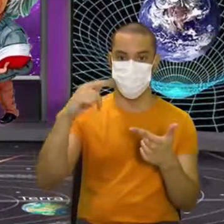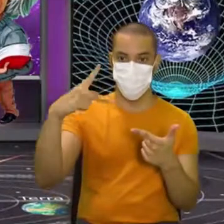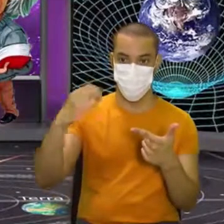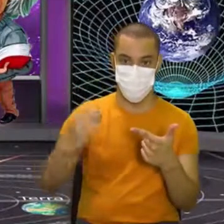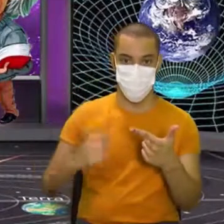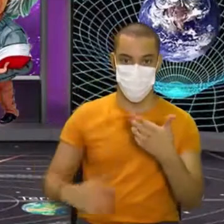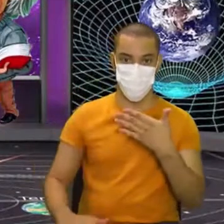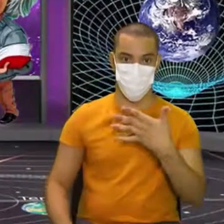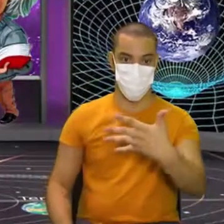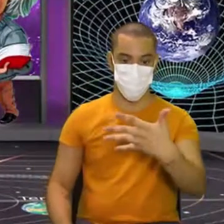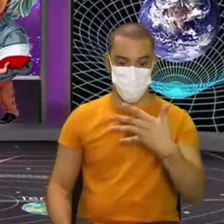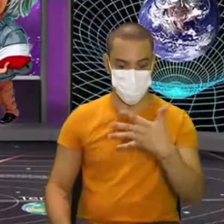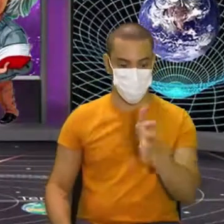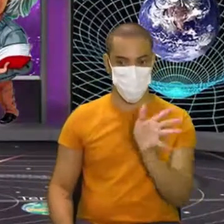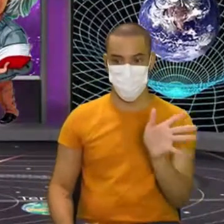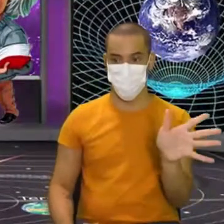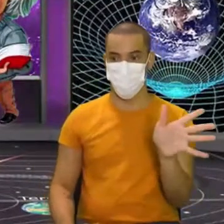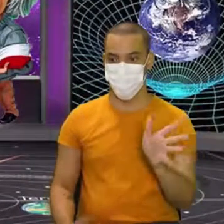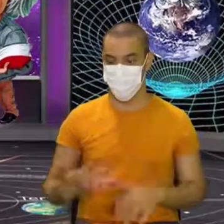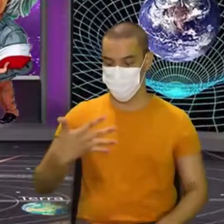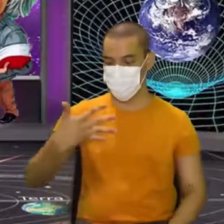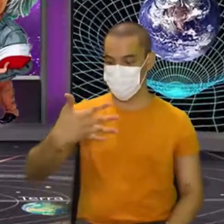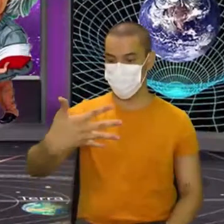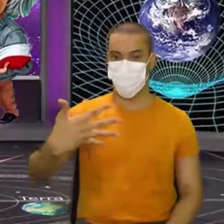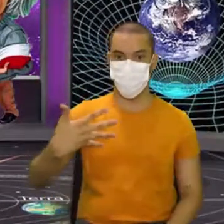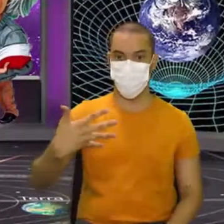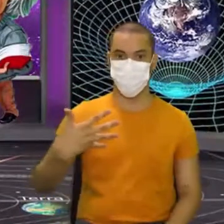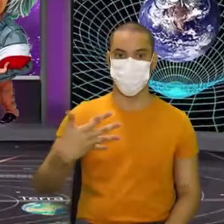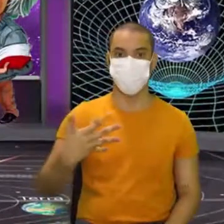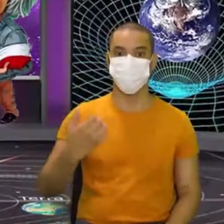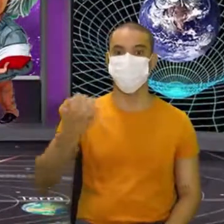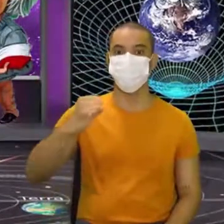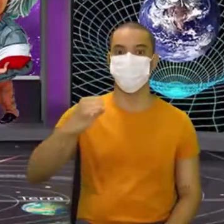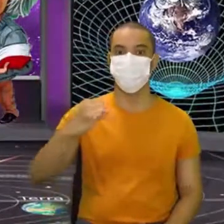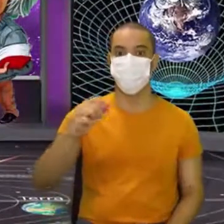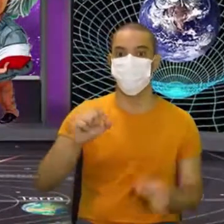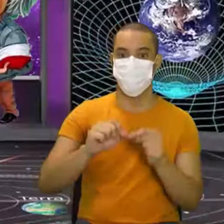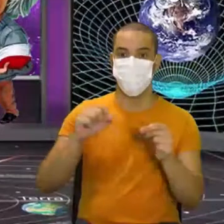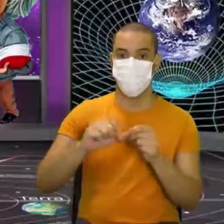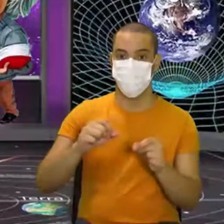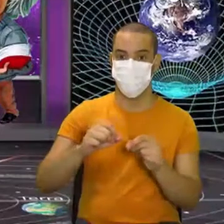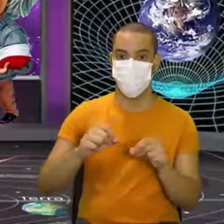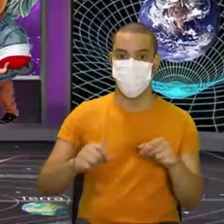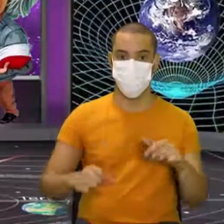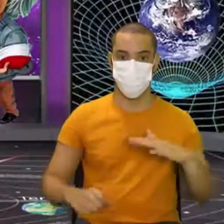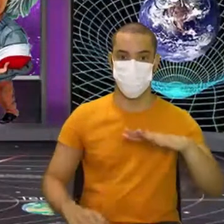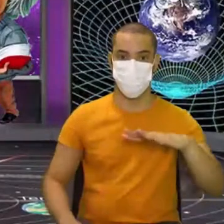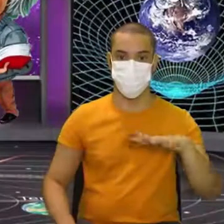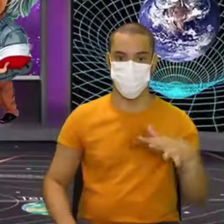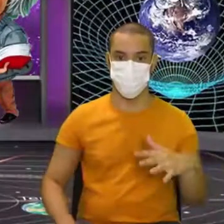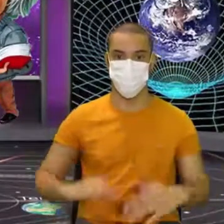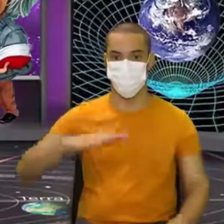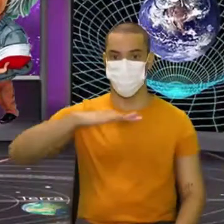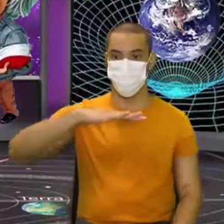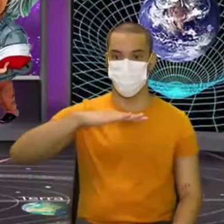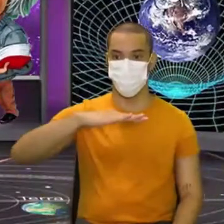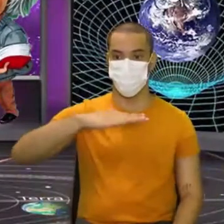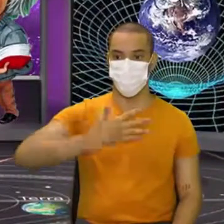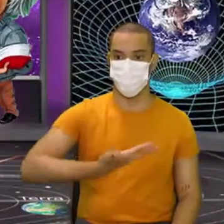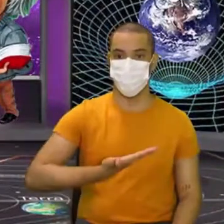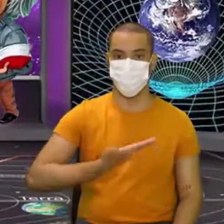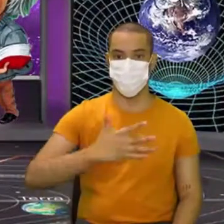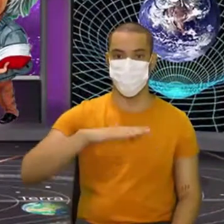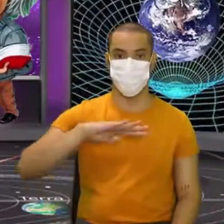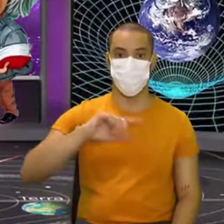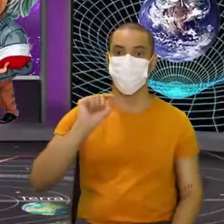empurram se for na outra direção para cá Ah mas isso eu colocar velocidade indo para cá e o campo agora tá na